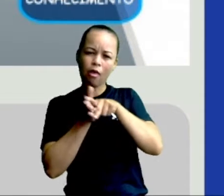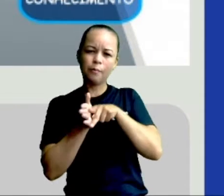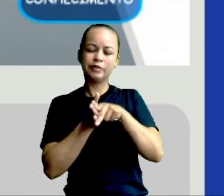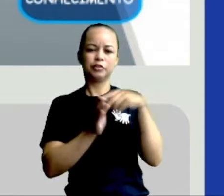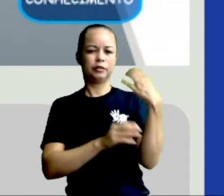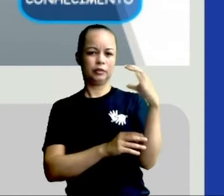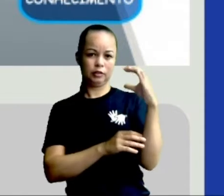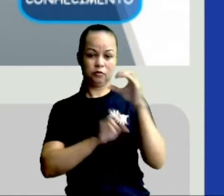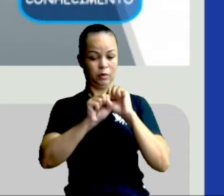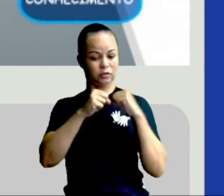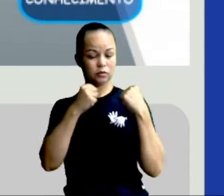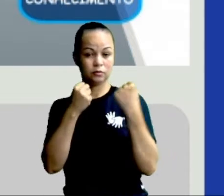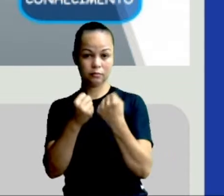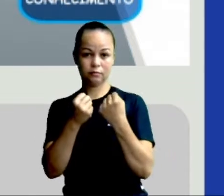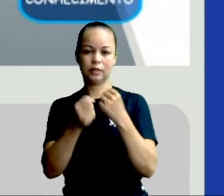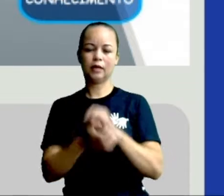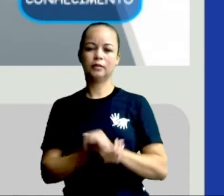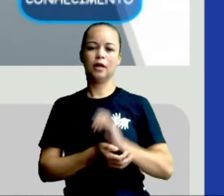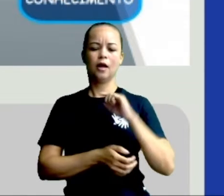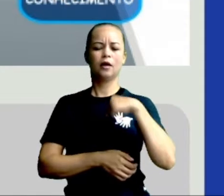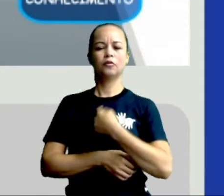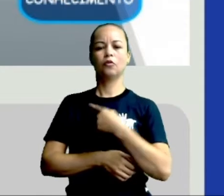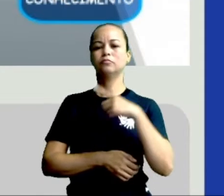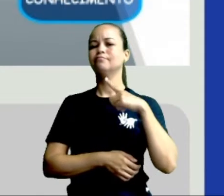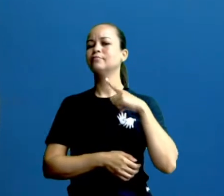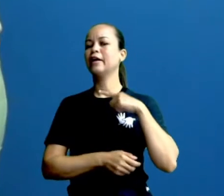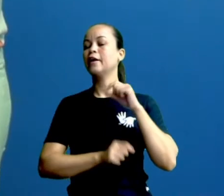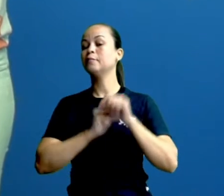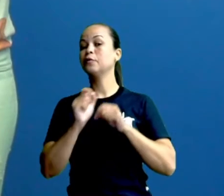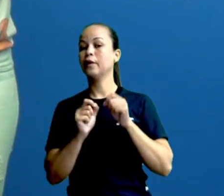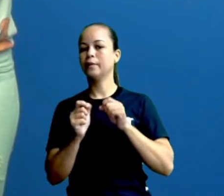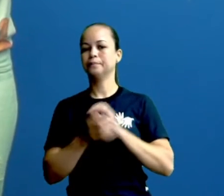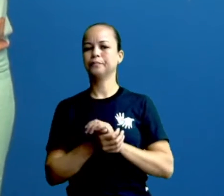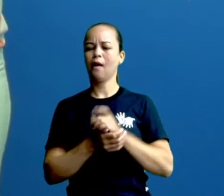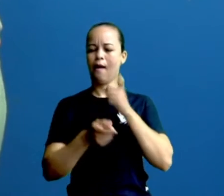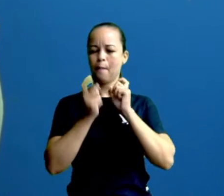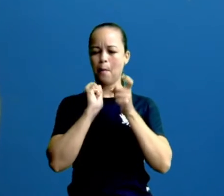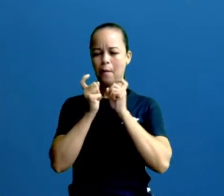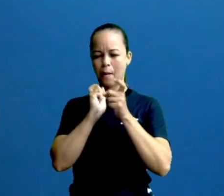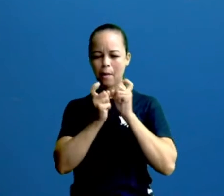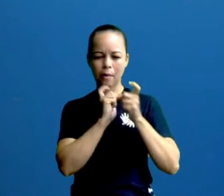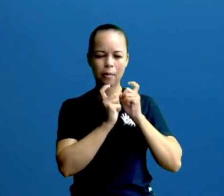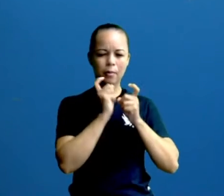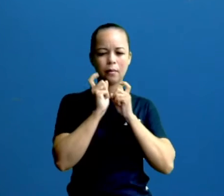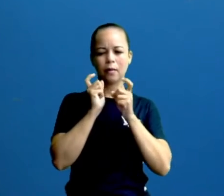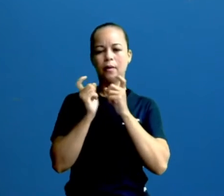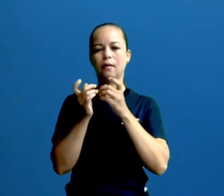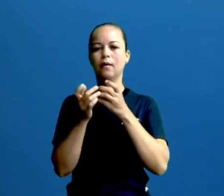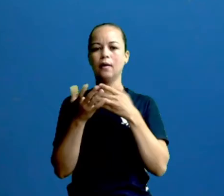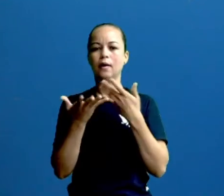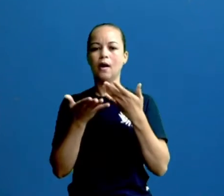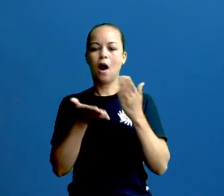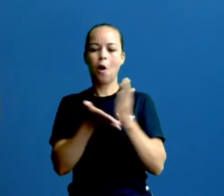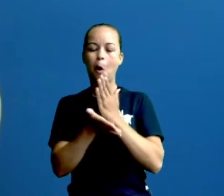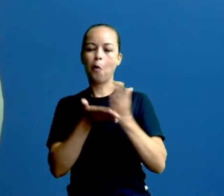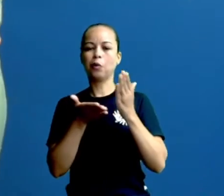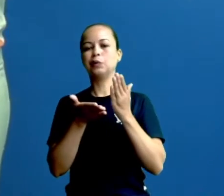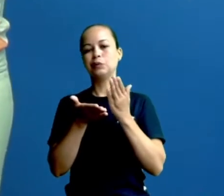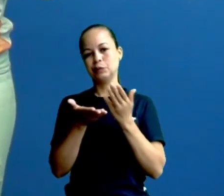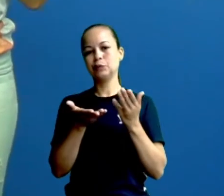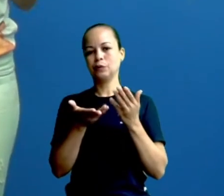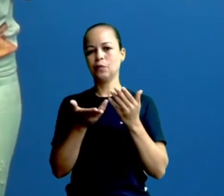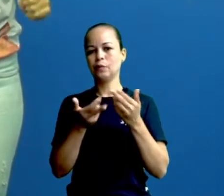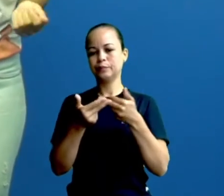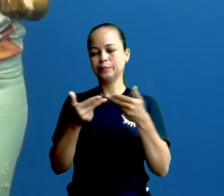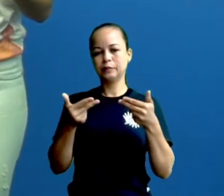para a sociedade, a gente vai ter que discutir a partir de alguns critérios,